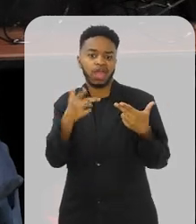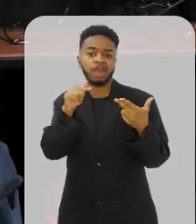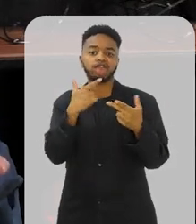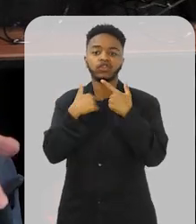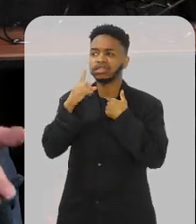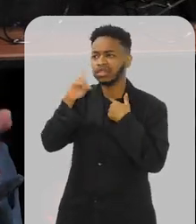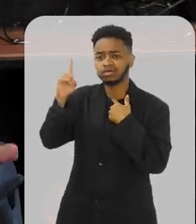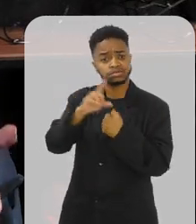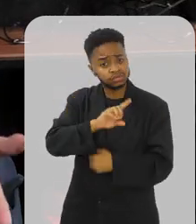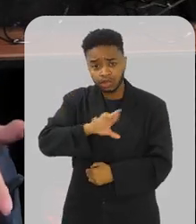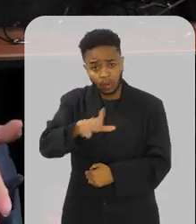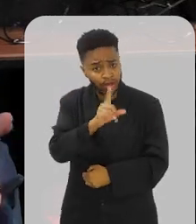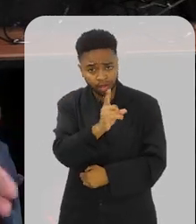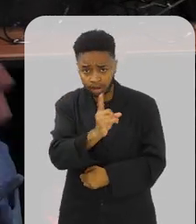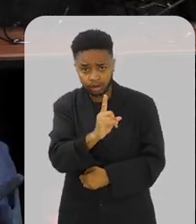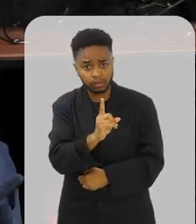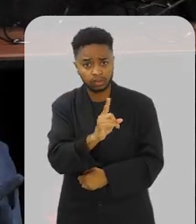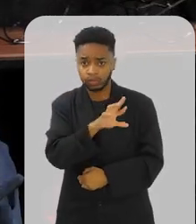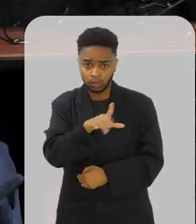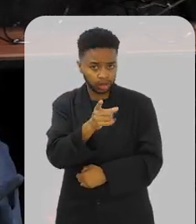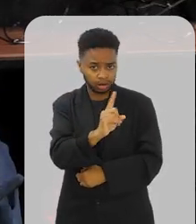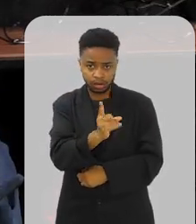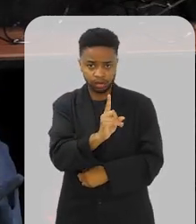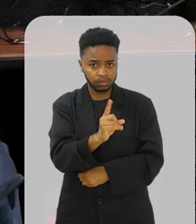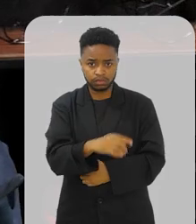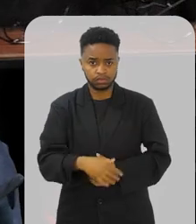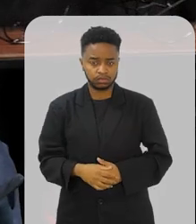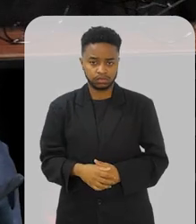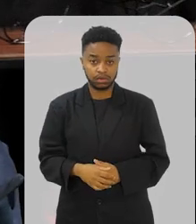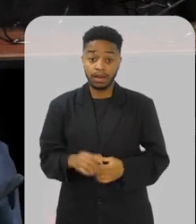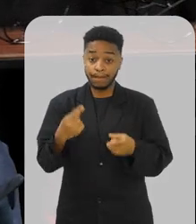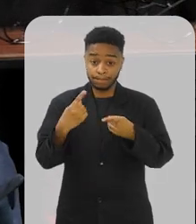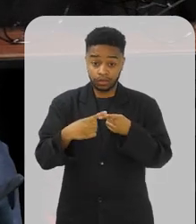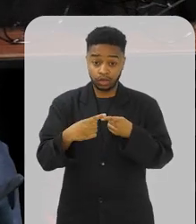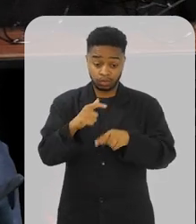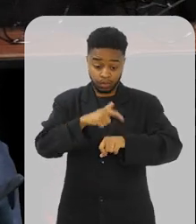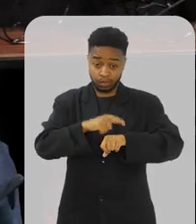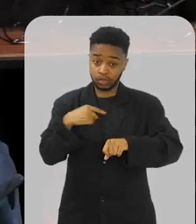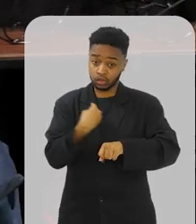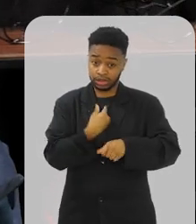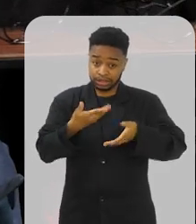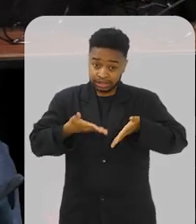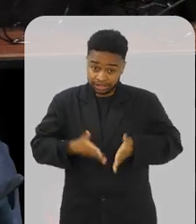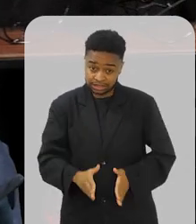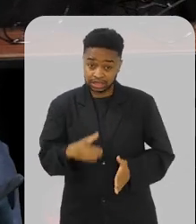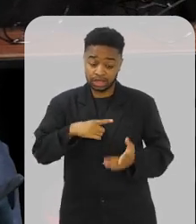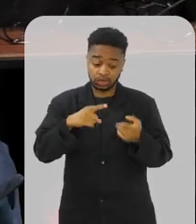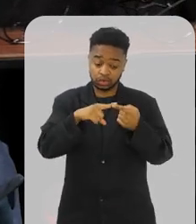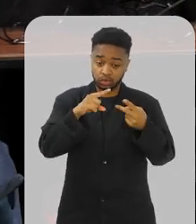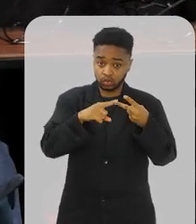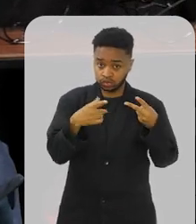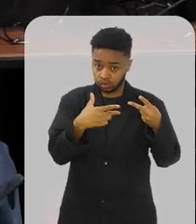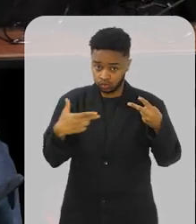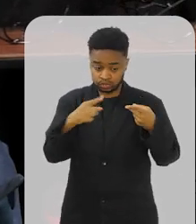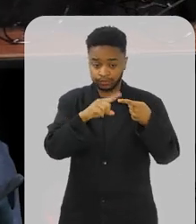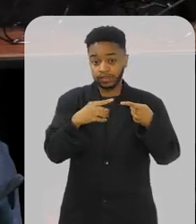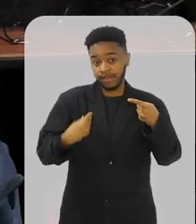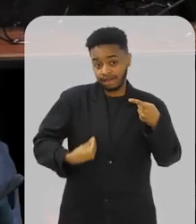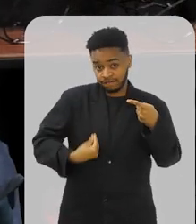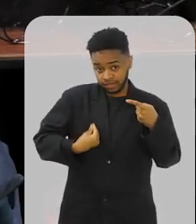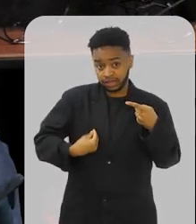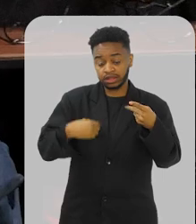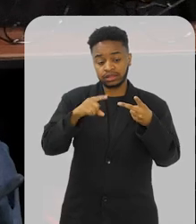a vontade de Deus. Foi não, gente, foi não, foi não. Ao nascer, nós recebemos duas coisas: a vida e